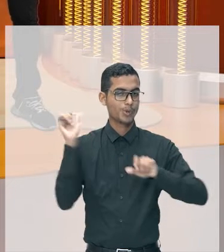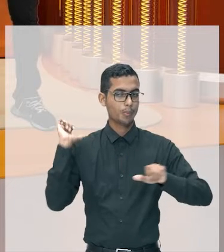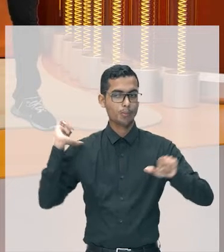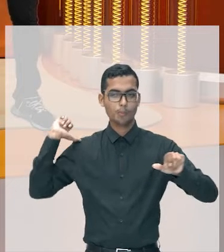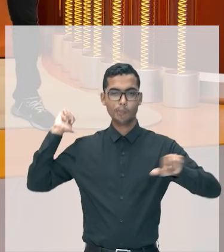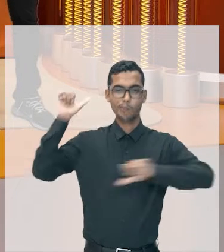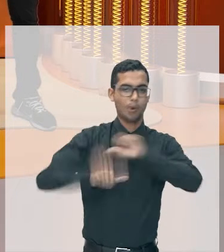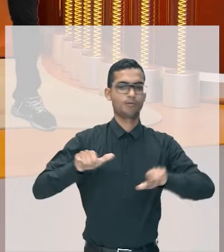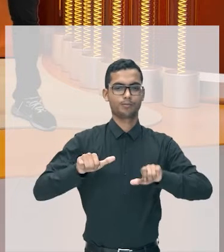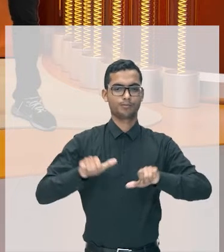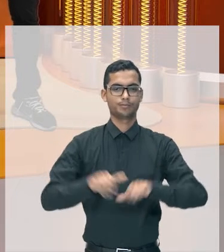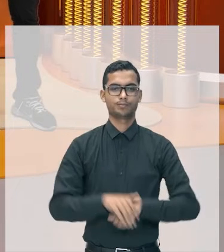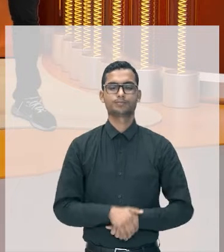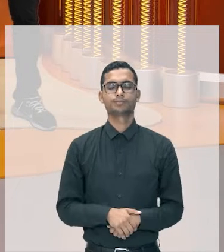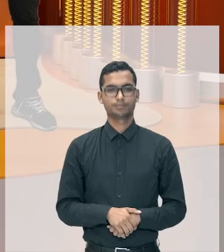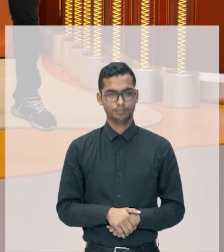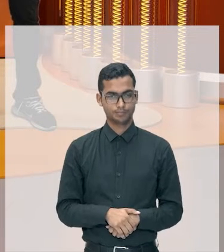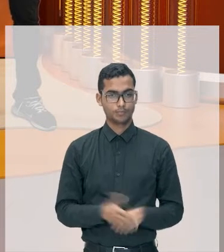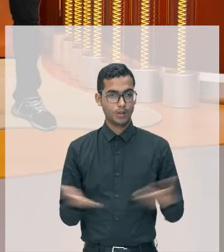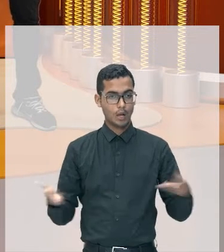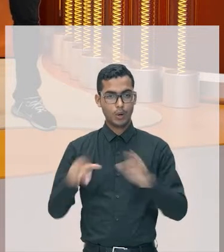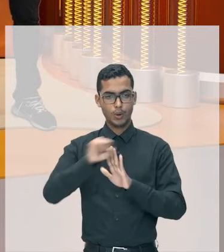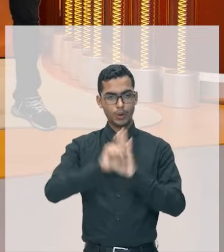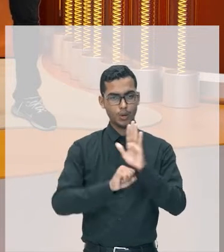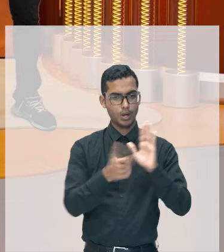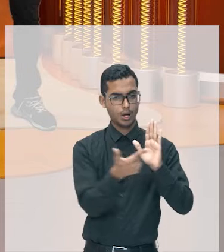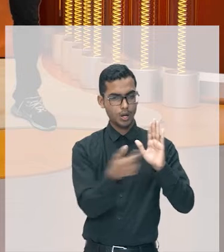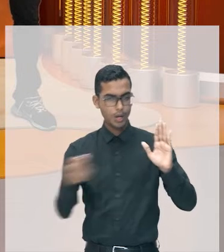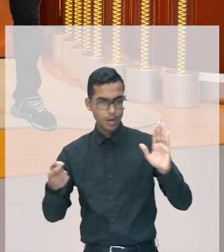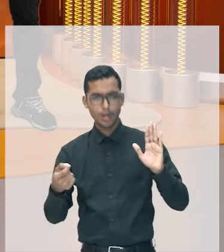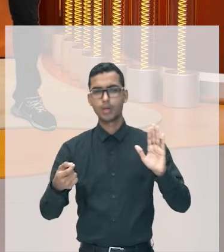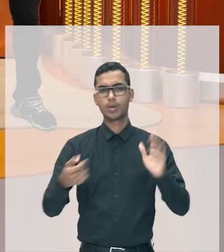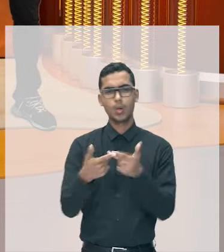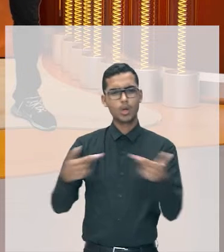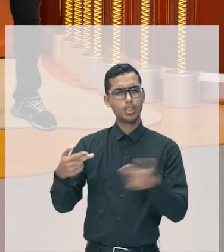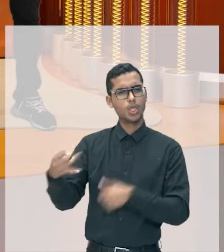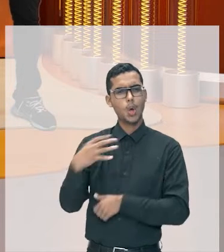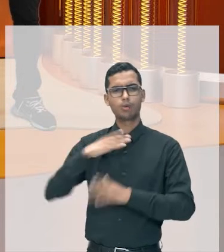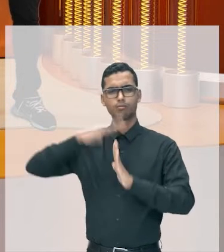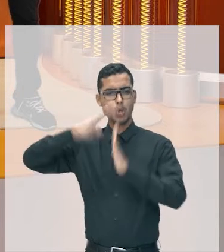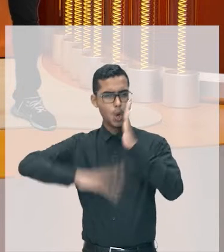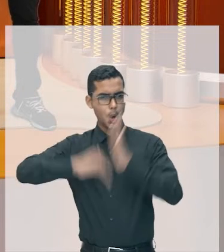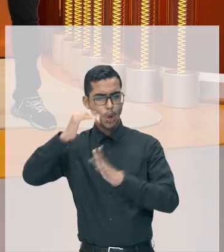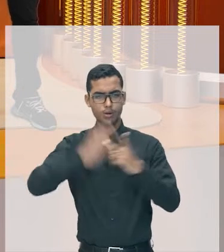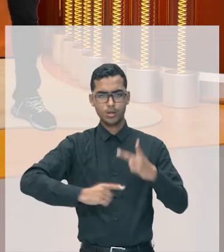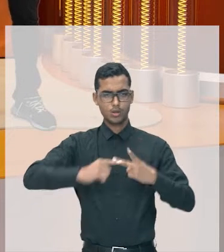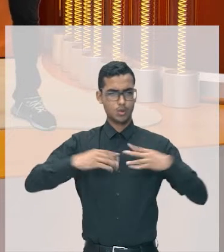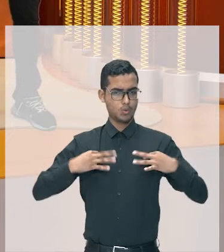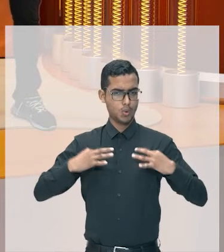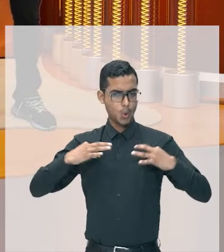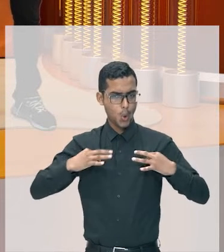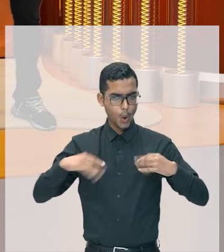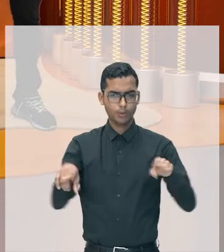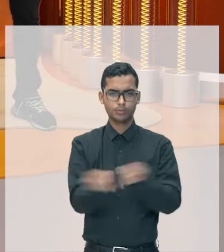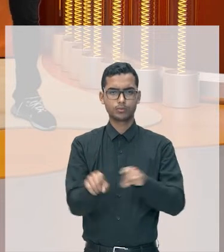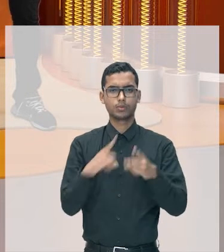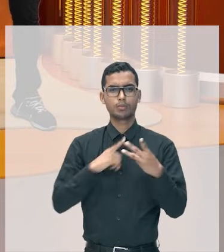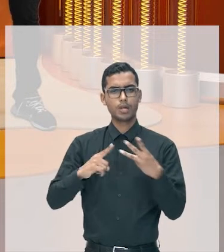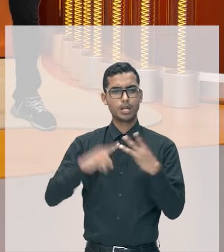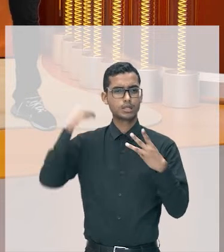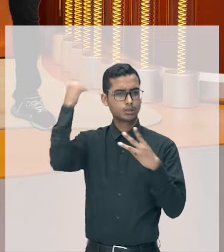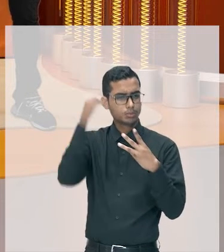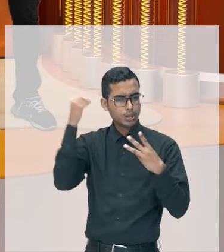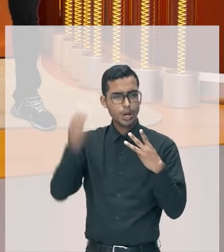a partir do século XX, coisas novas como pinturas, roupas e relatos de viagens